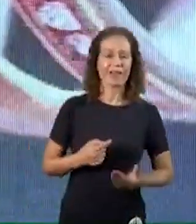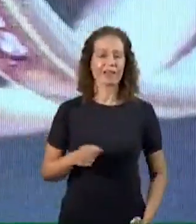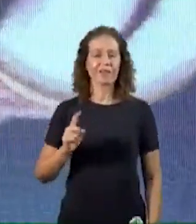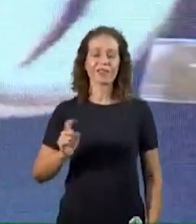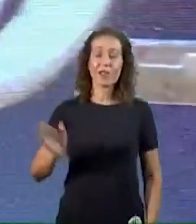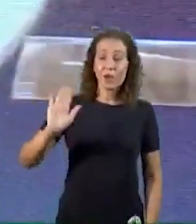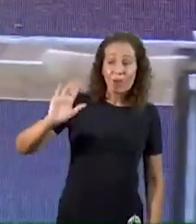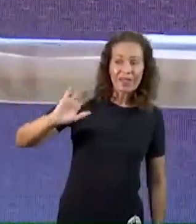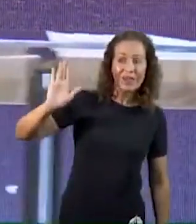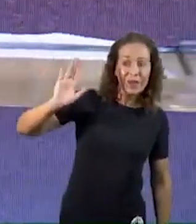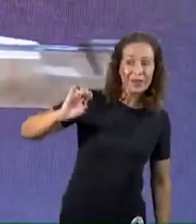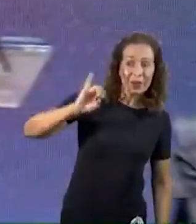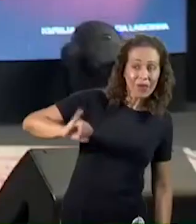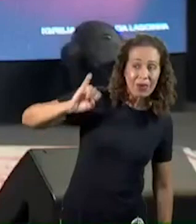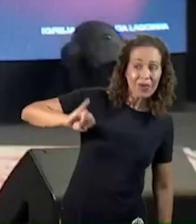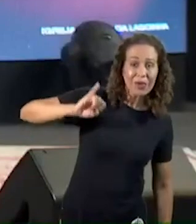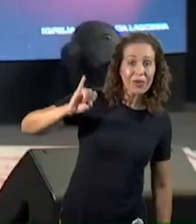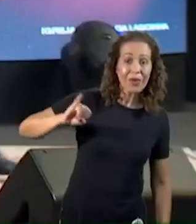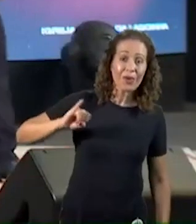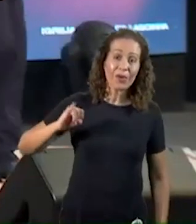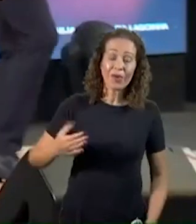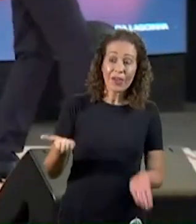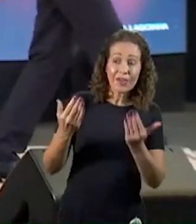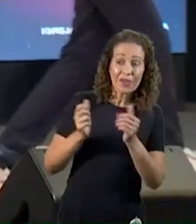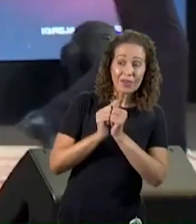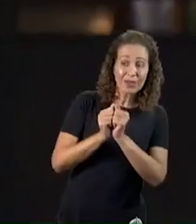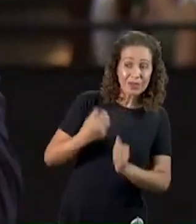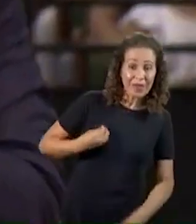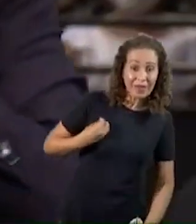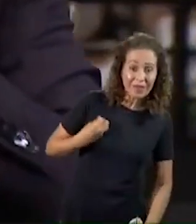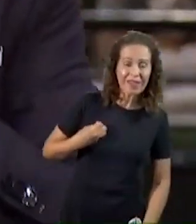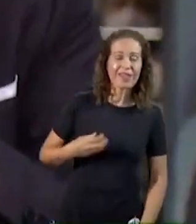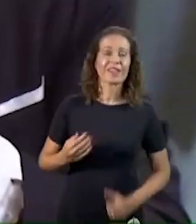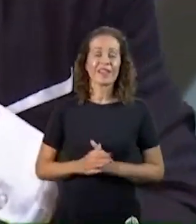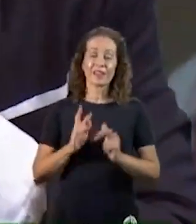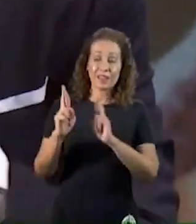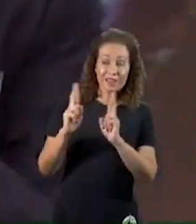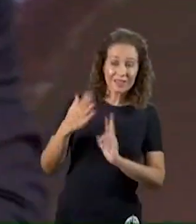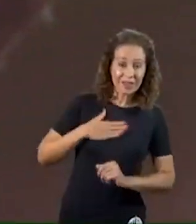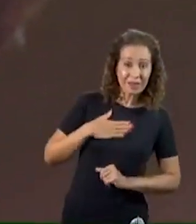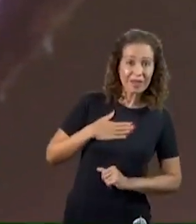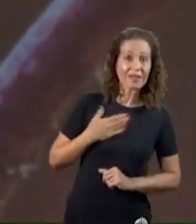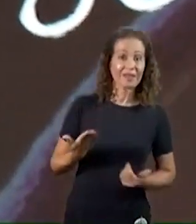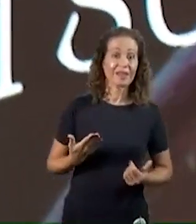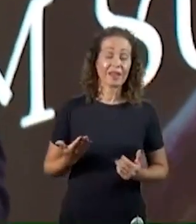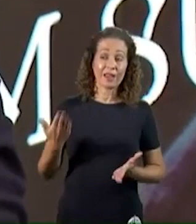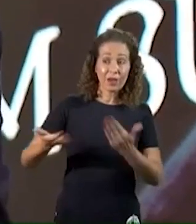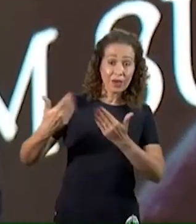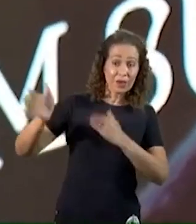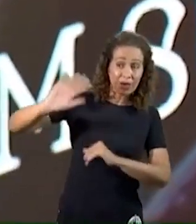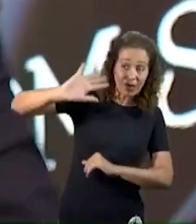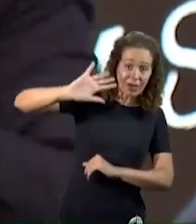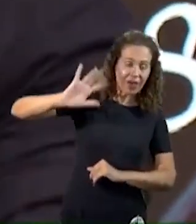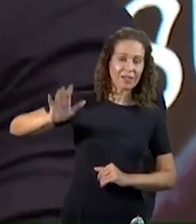Oi, oi, oi, oi, oi, oi. Entra na minha vida. Entra na minha casa. Entra na minha vida. Oi, oi, oi,